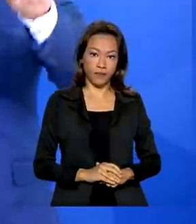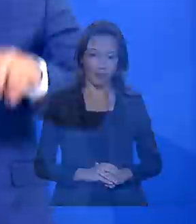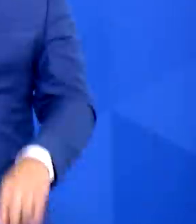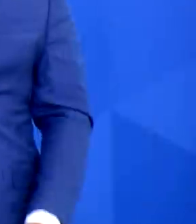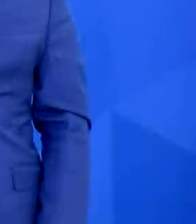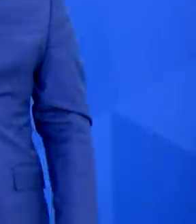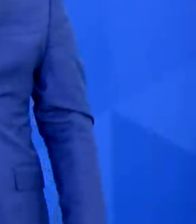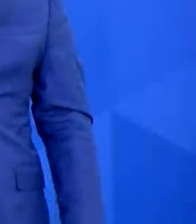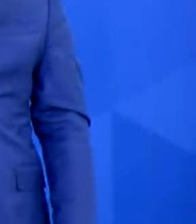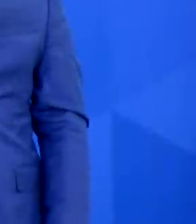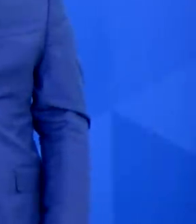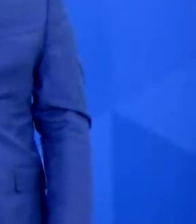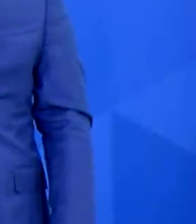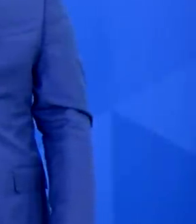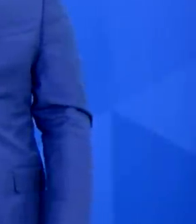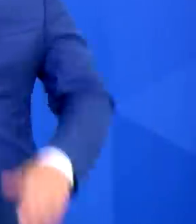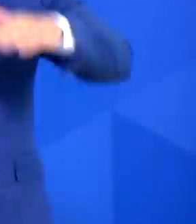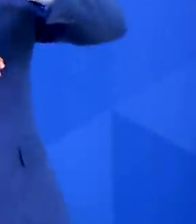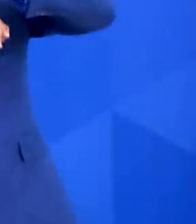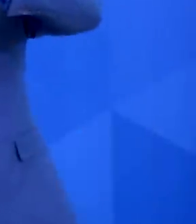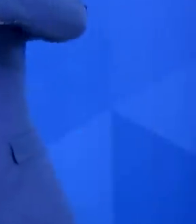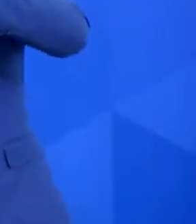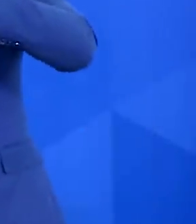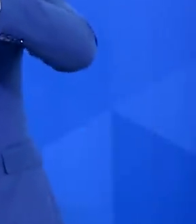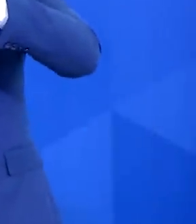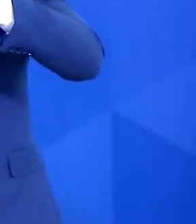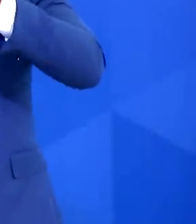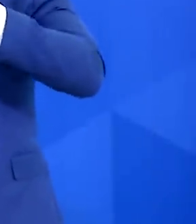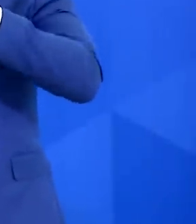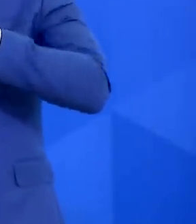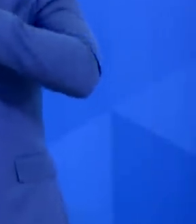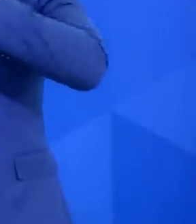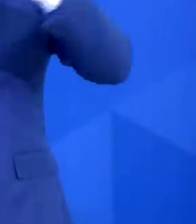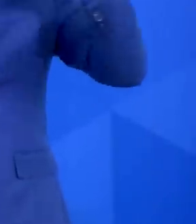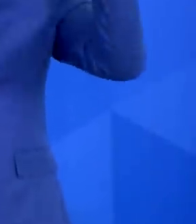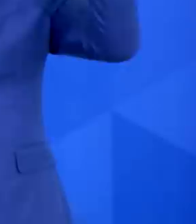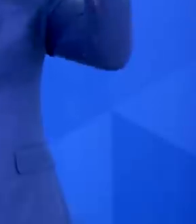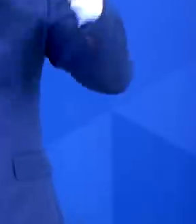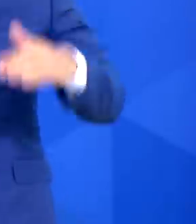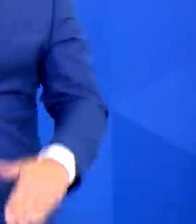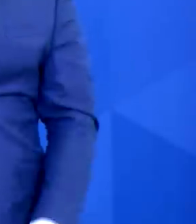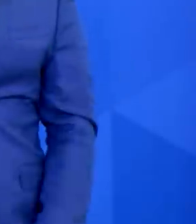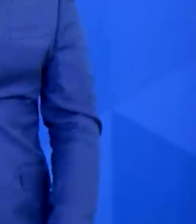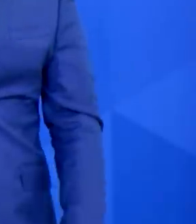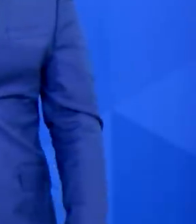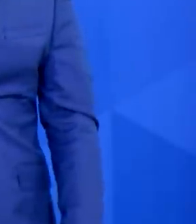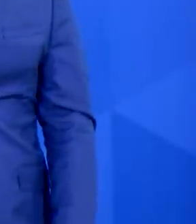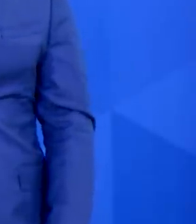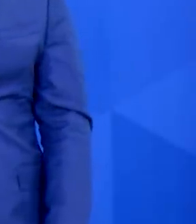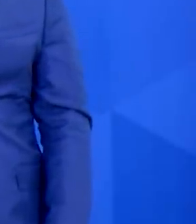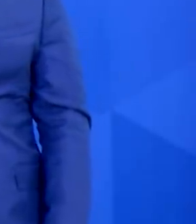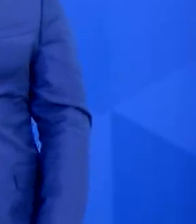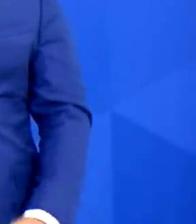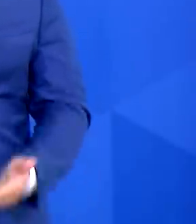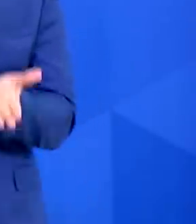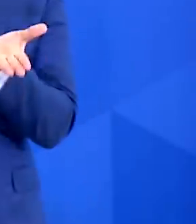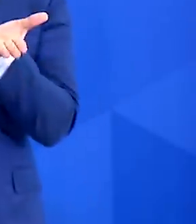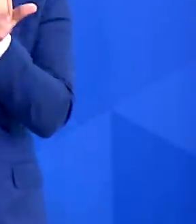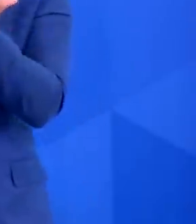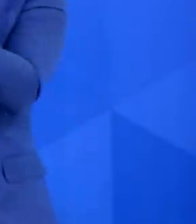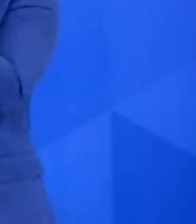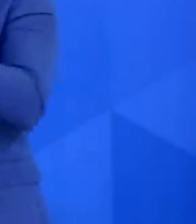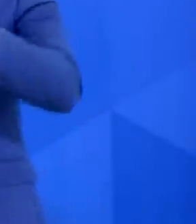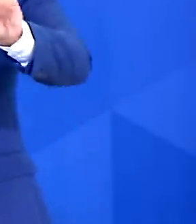137 instituições de ensino superior, 967 polos de ensino